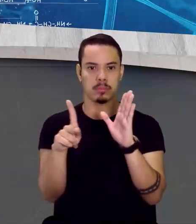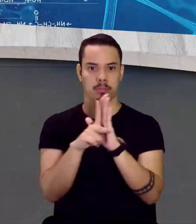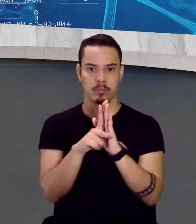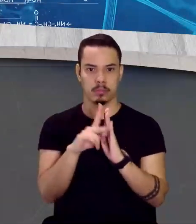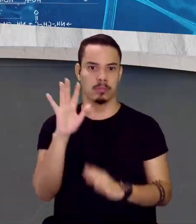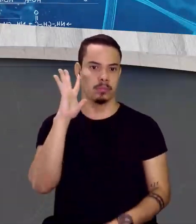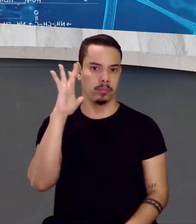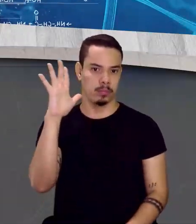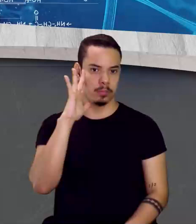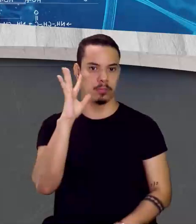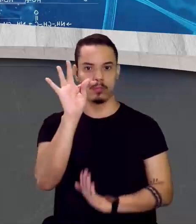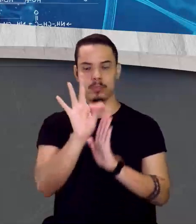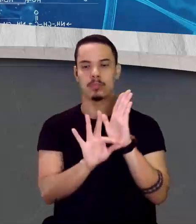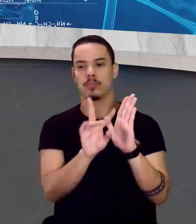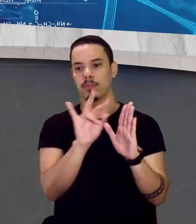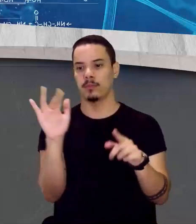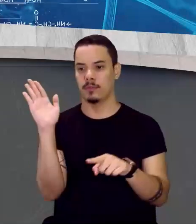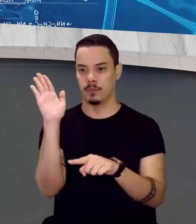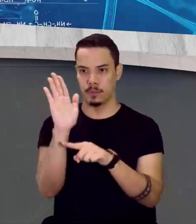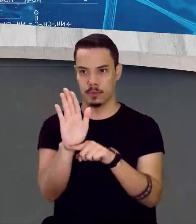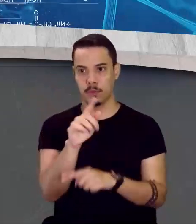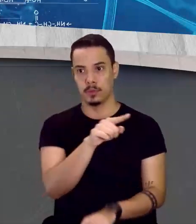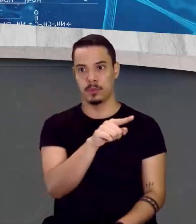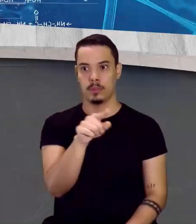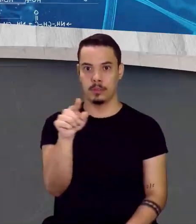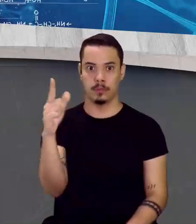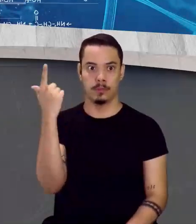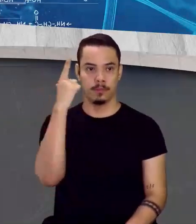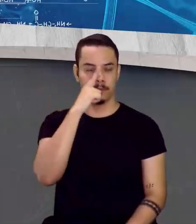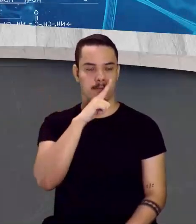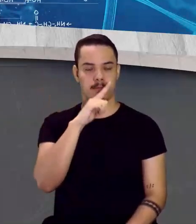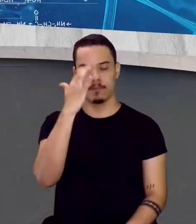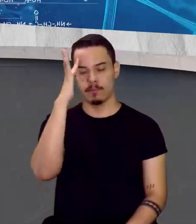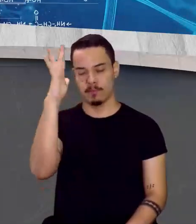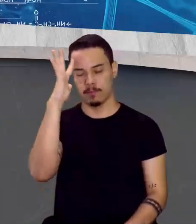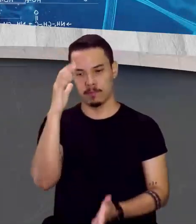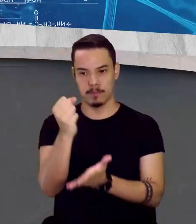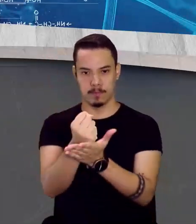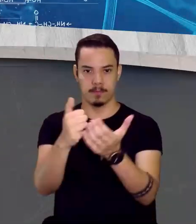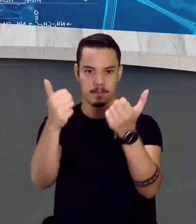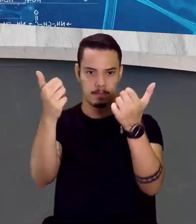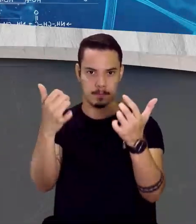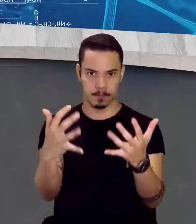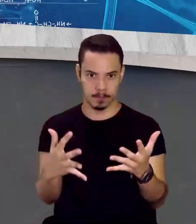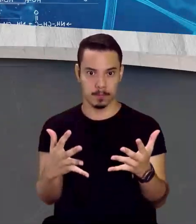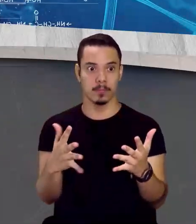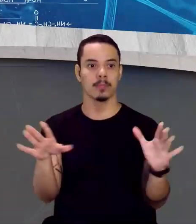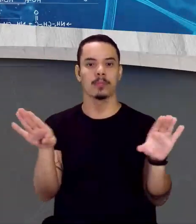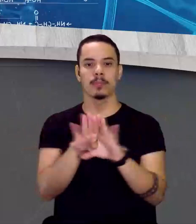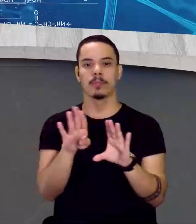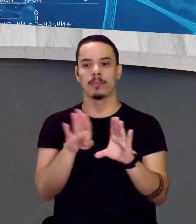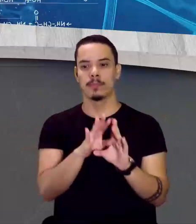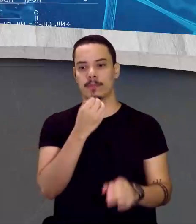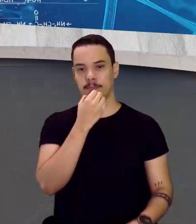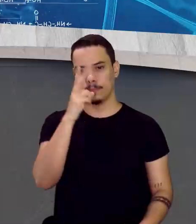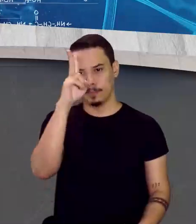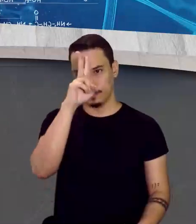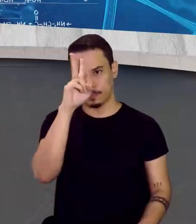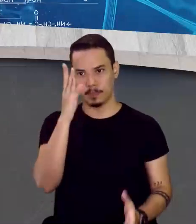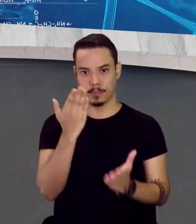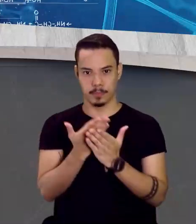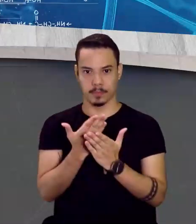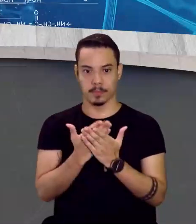bibliográfica que vai ajudar cada vez mais a você se fundamentar no que o professor está falando. É bom lembrar que durante uma aula